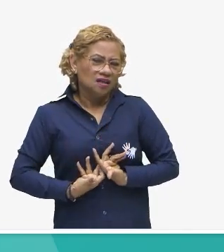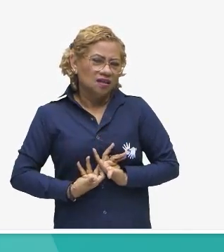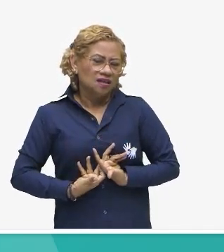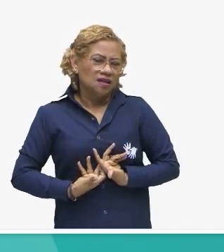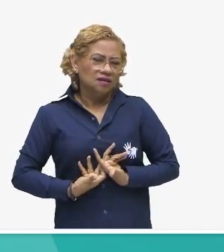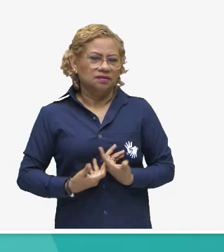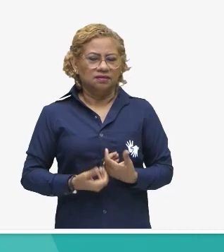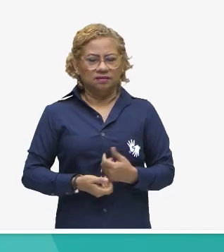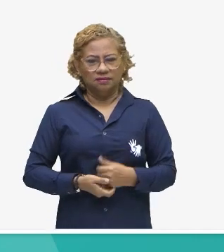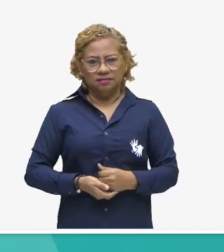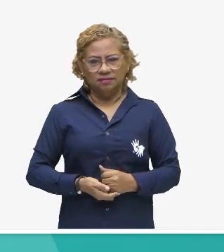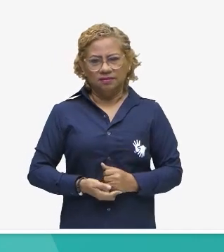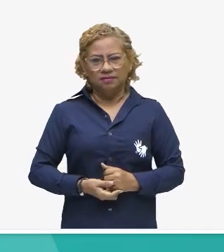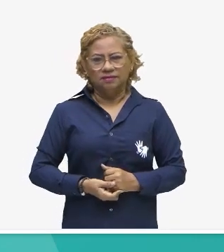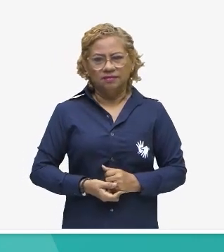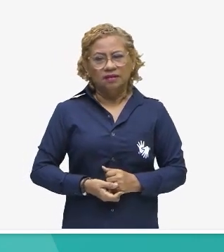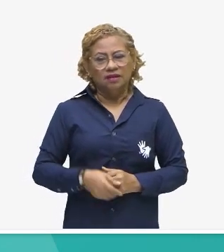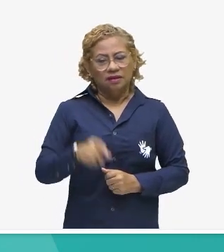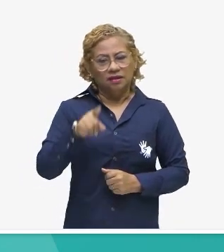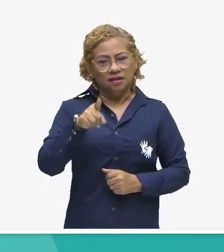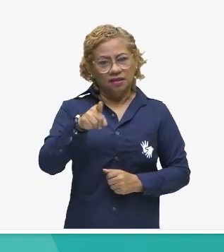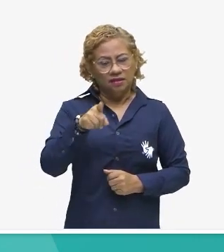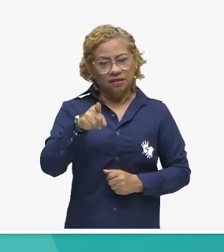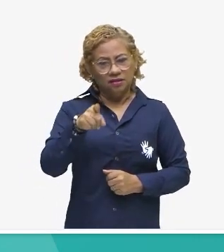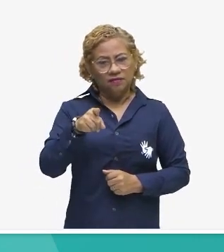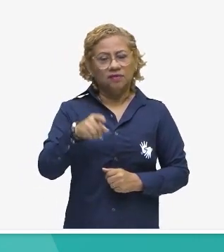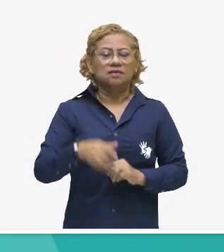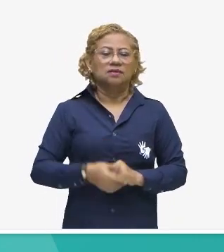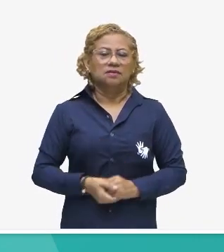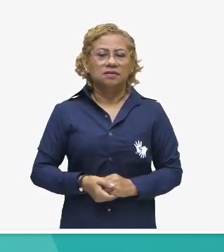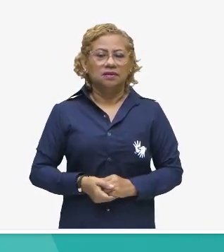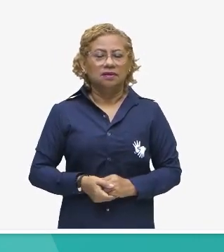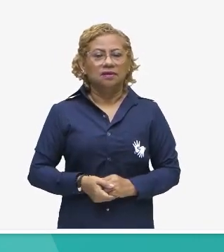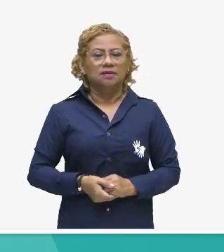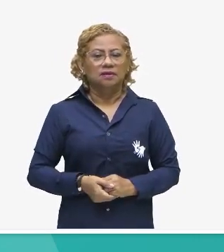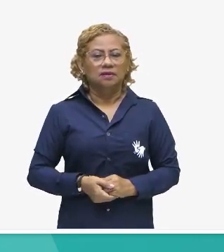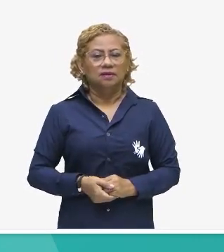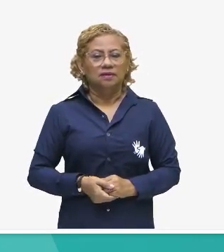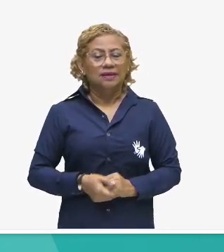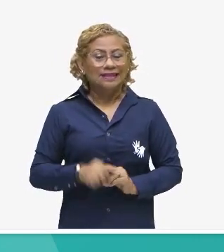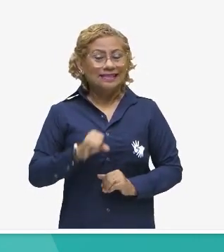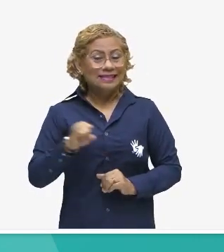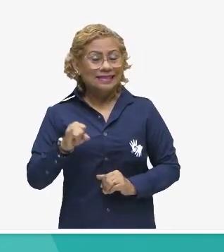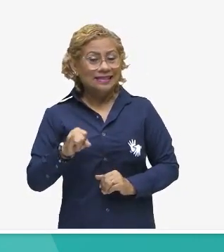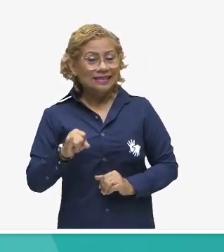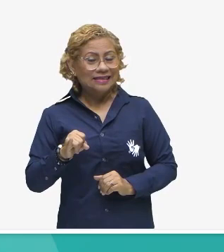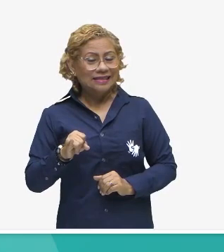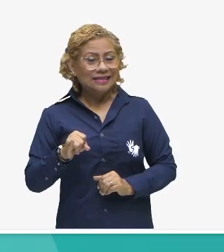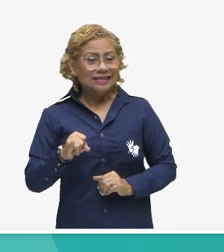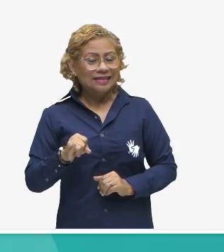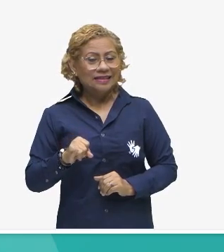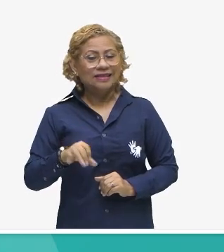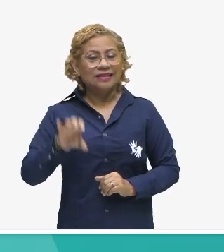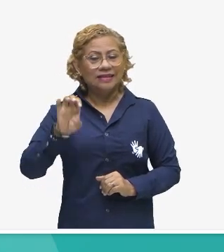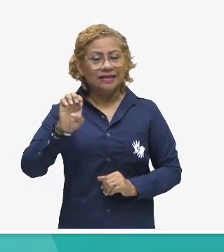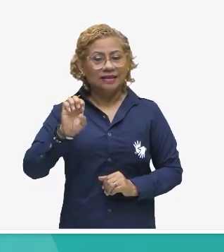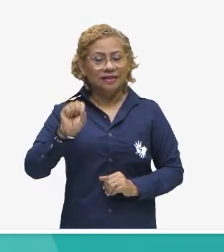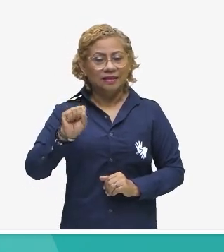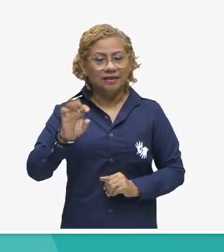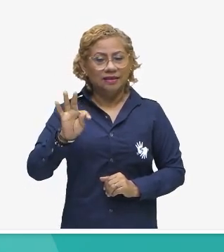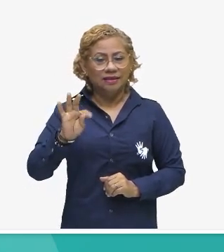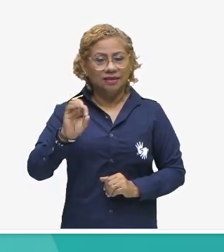estava, então, são coisas, né, que já passaram. Não, mas agora eu estou, nesse